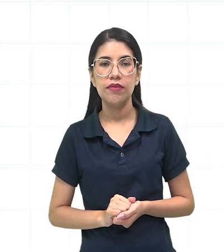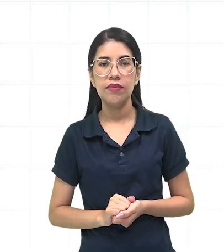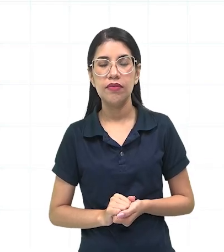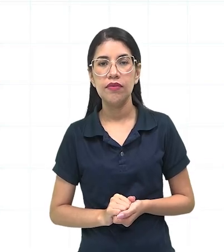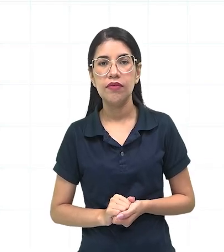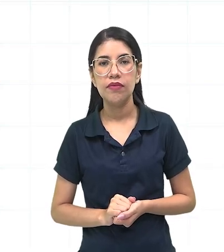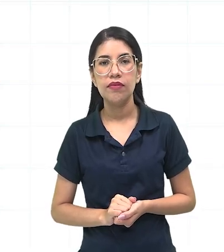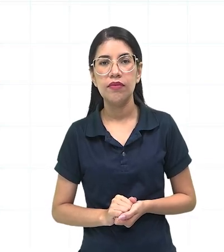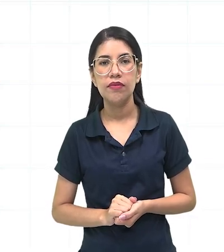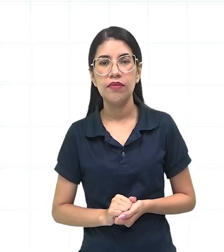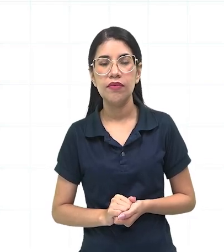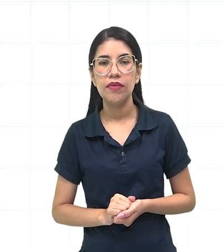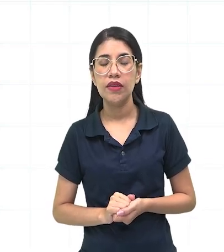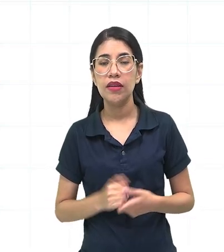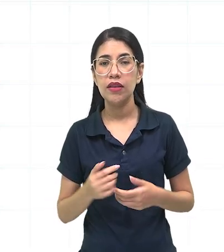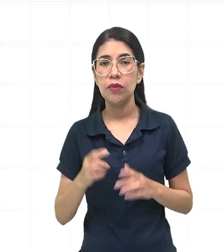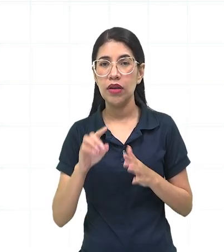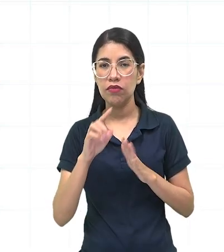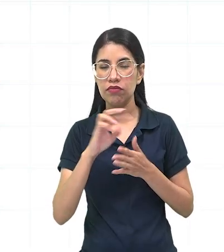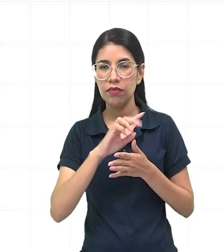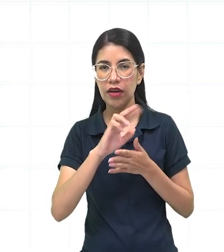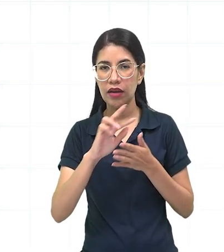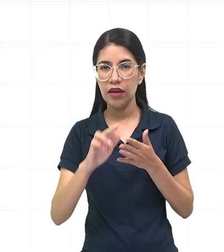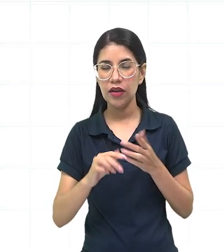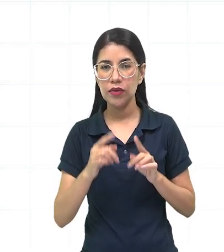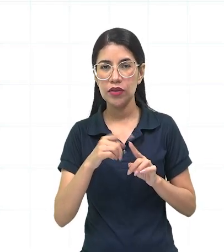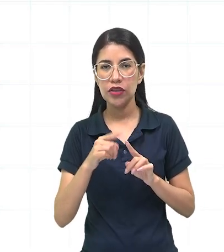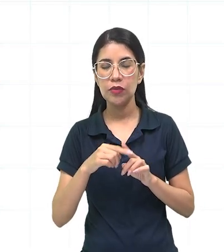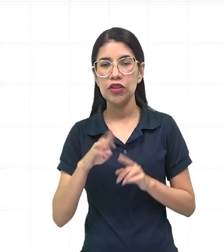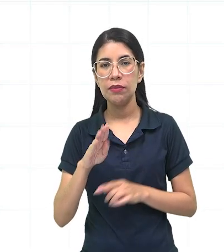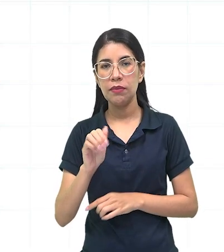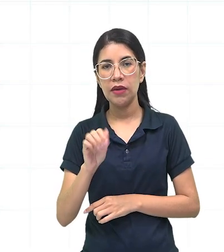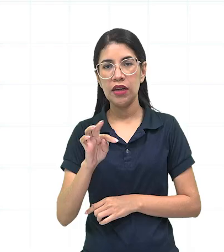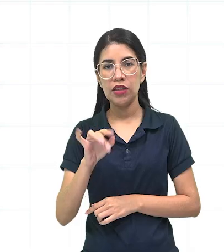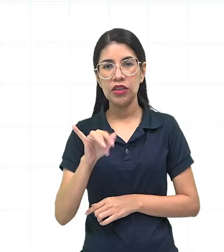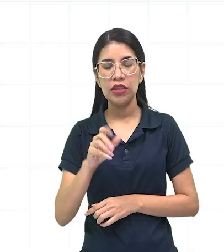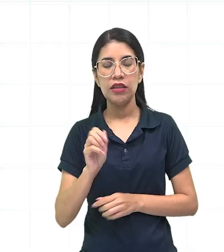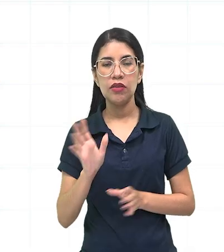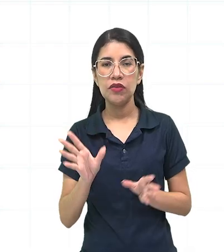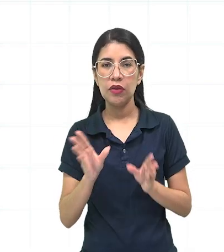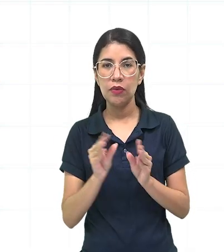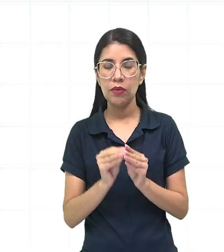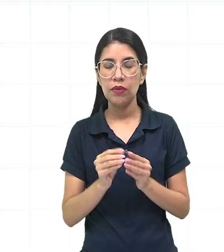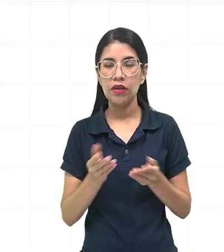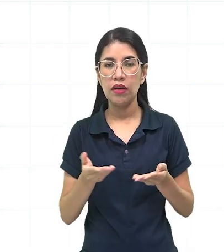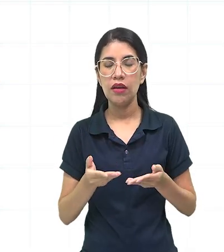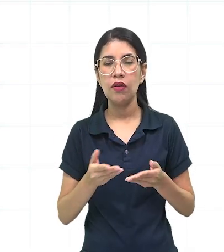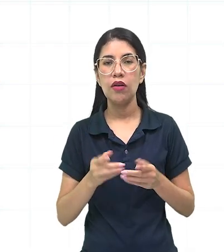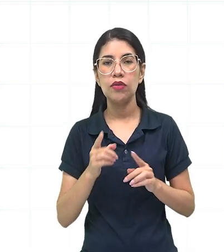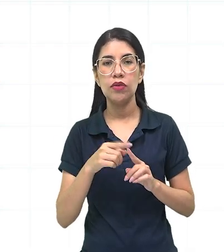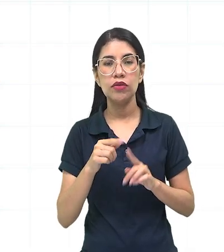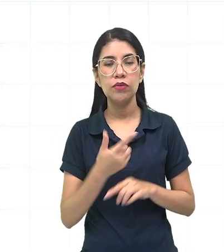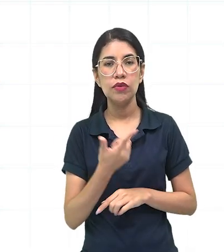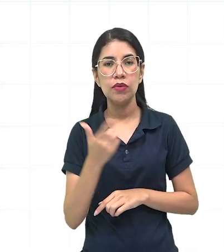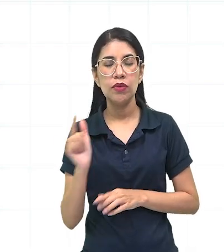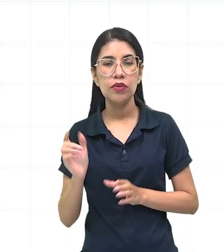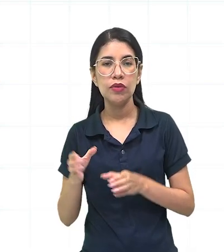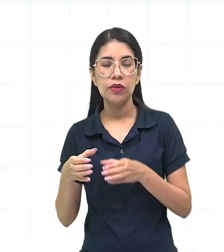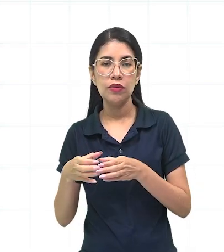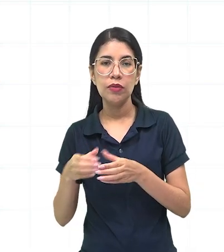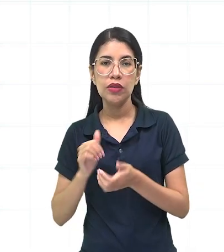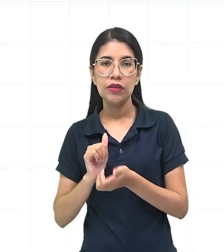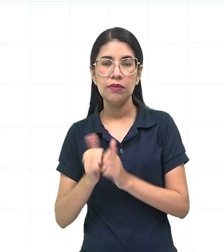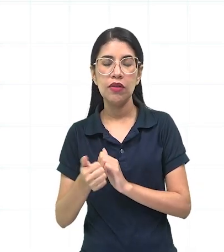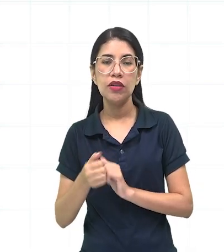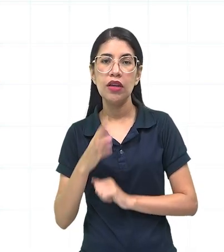nick. Bom, aqui a gente vai fechar um pouquinho sobre esses esportes de parede de rebote. A gente vai entrar em outra categoria que a